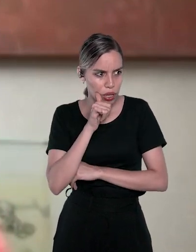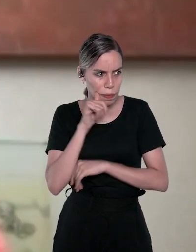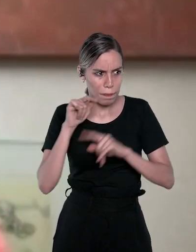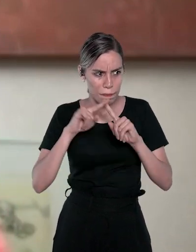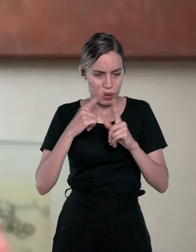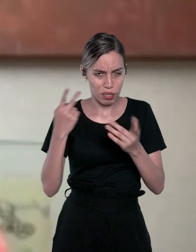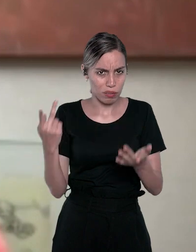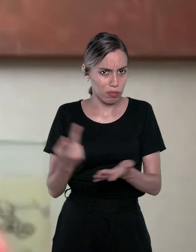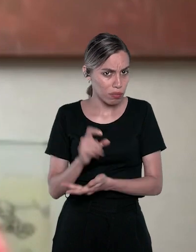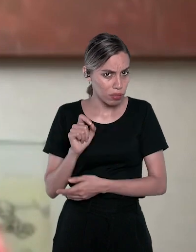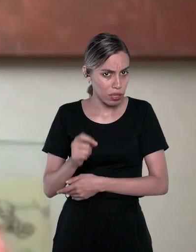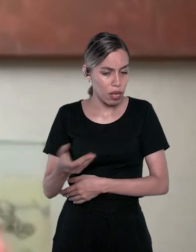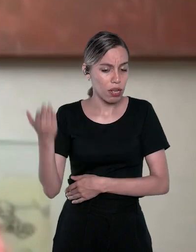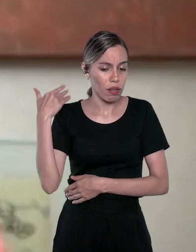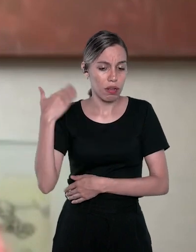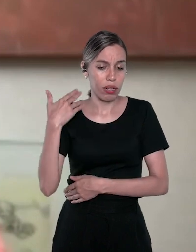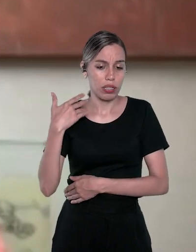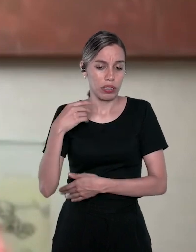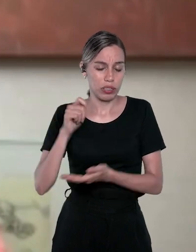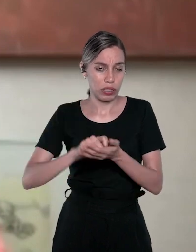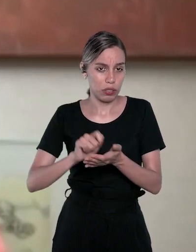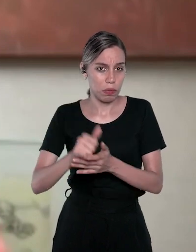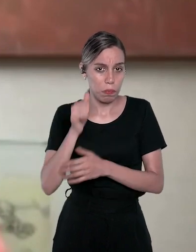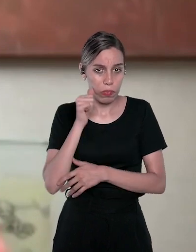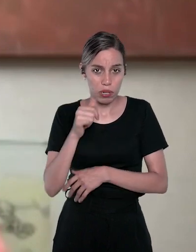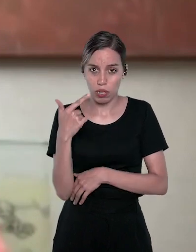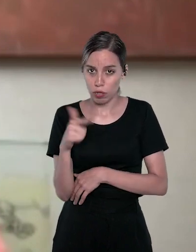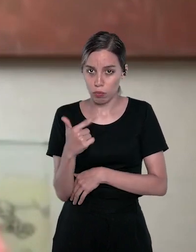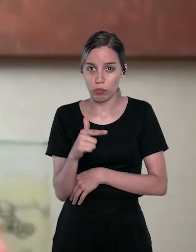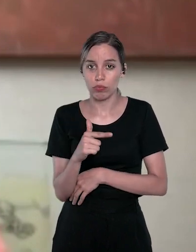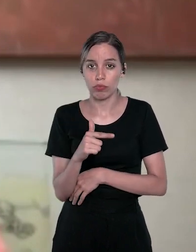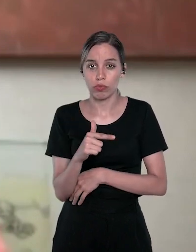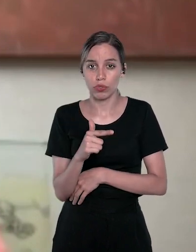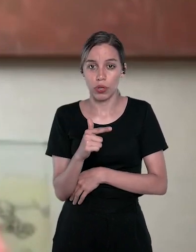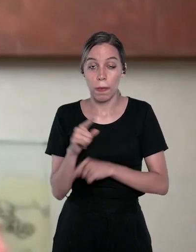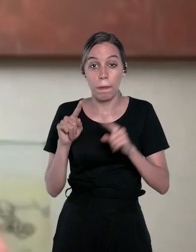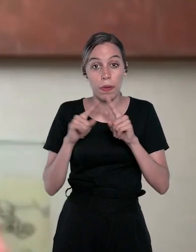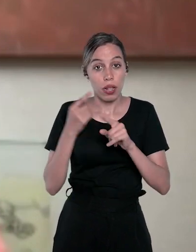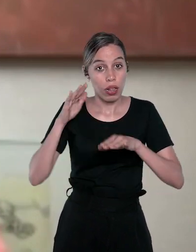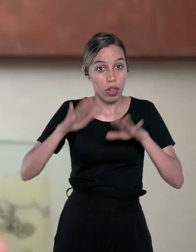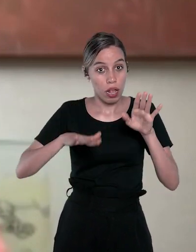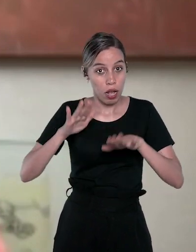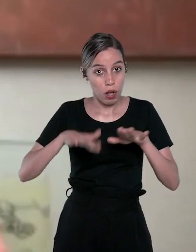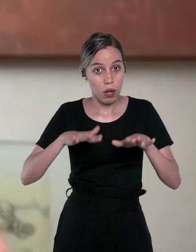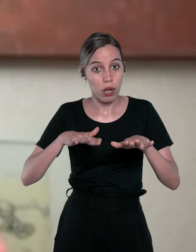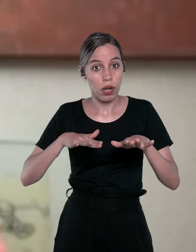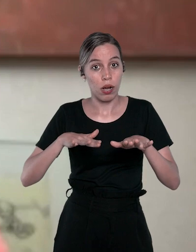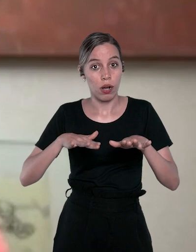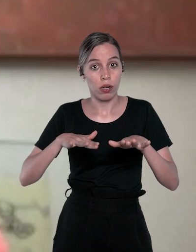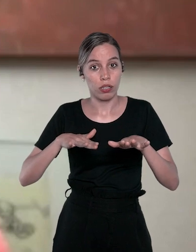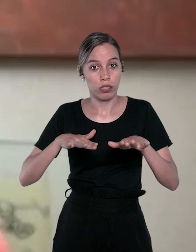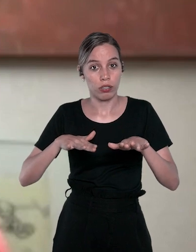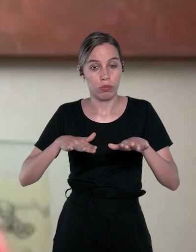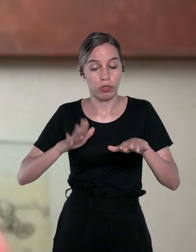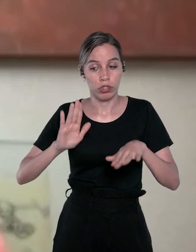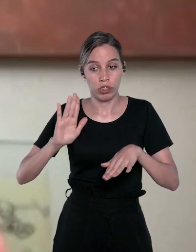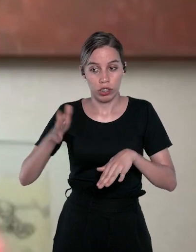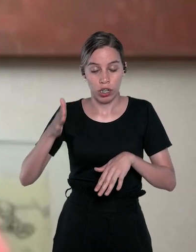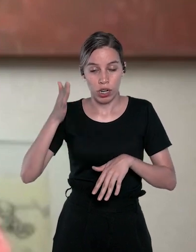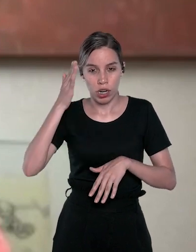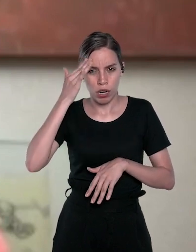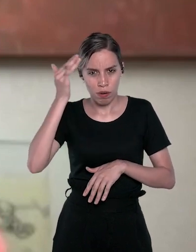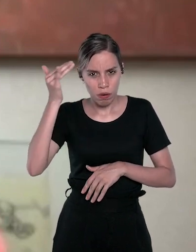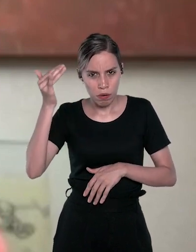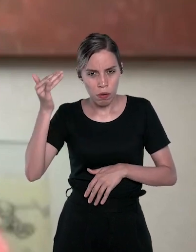Ela não havia, na época, muitas escritoras mulheres, algumas delas já eram